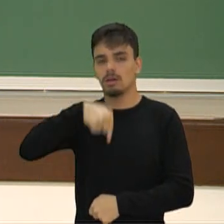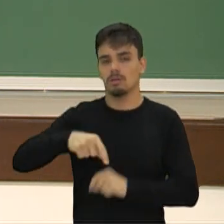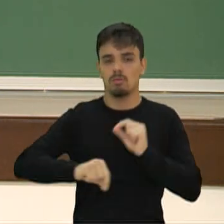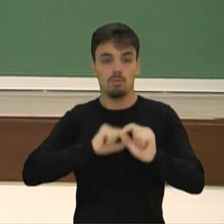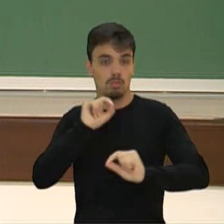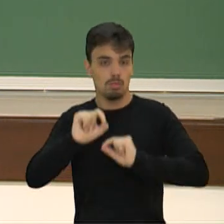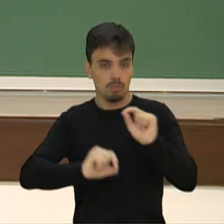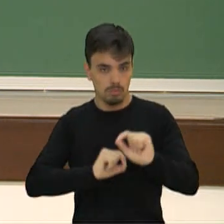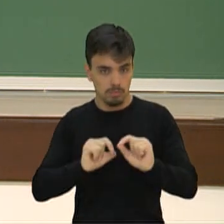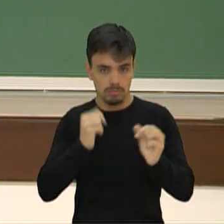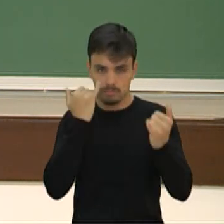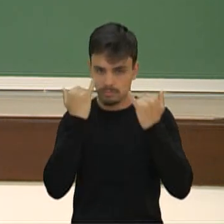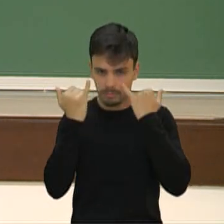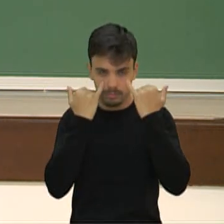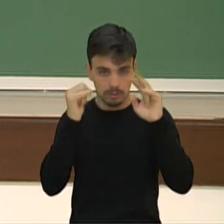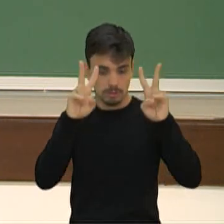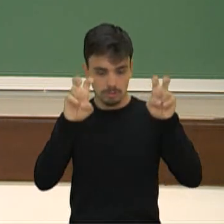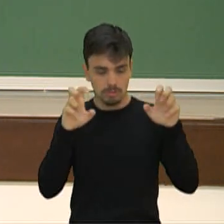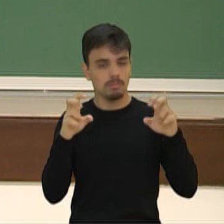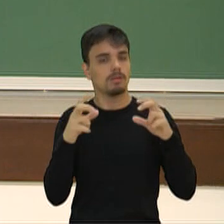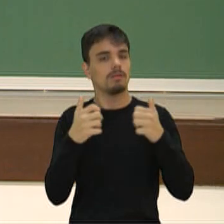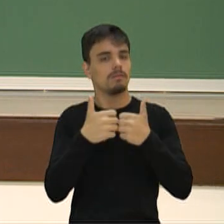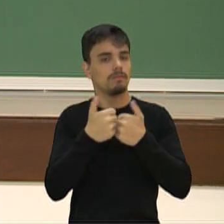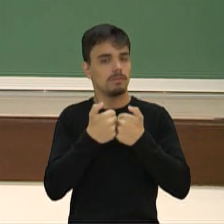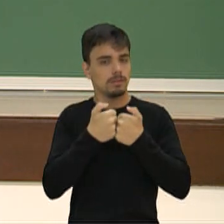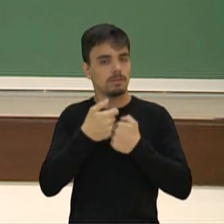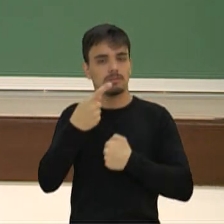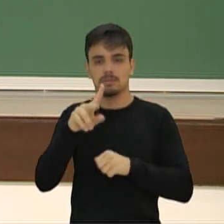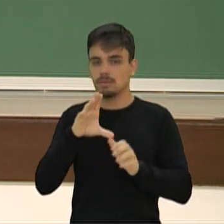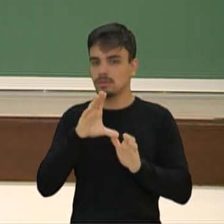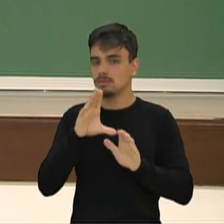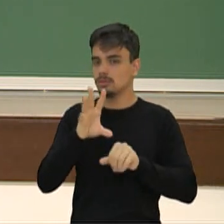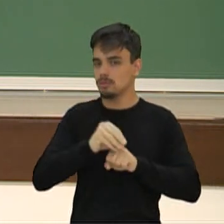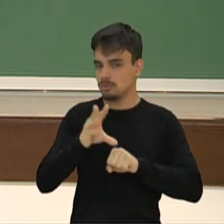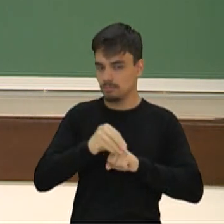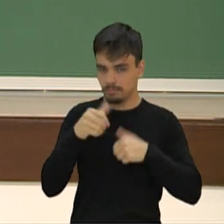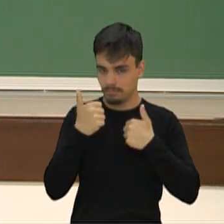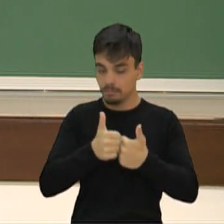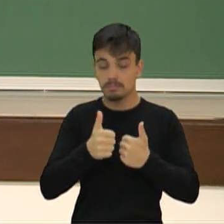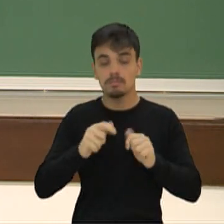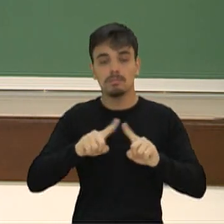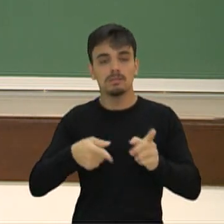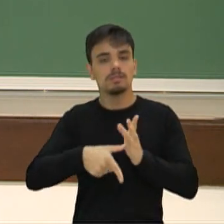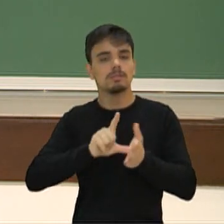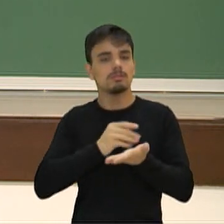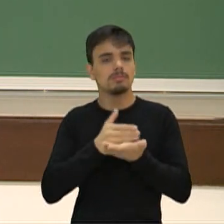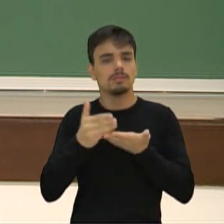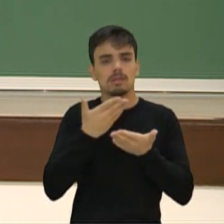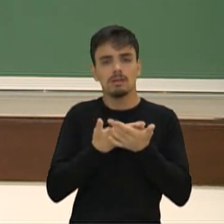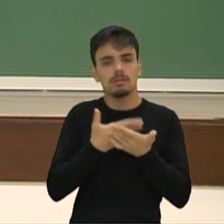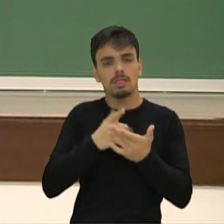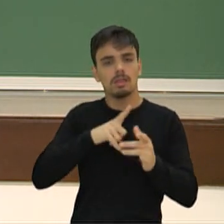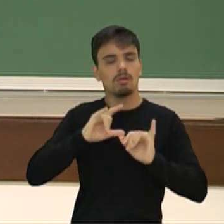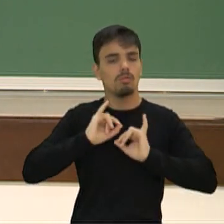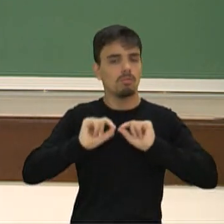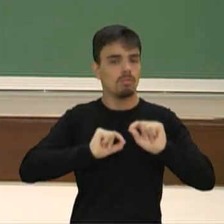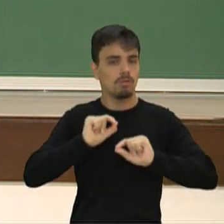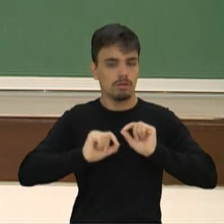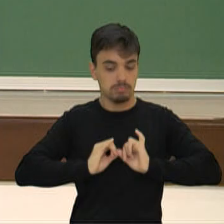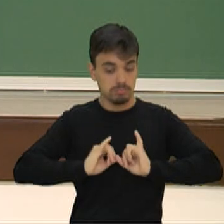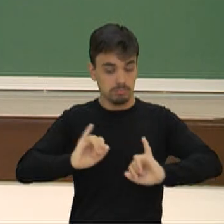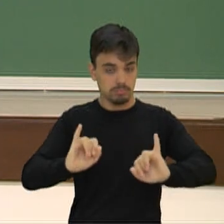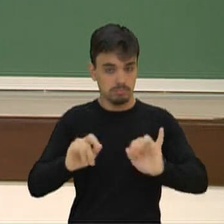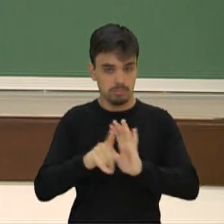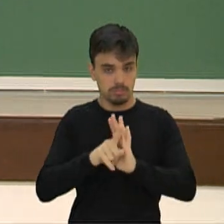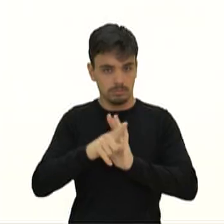algumas abordagens da Física para o seu conhecimento. Entretanto, antes de começar a aula, quero dar alguns recados para vocês e me acompanhem então